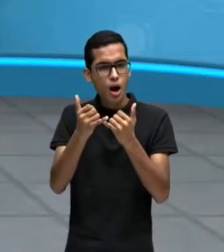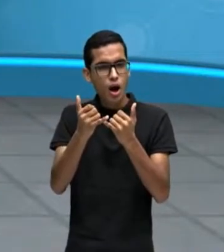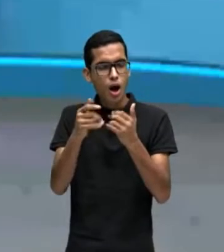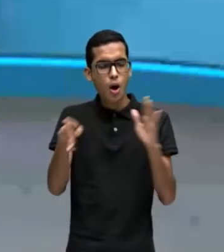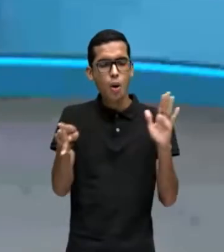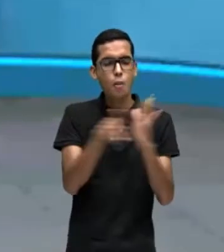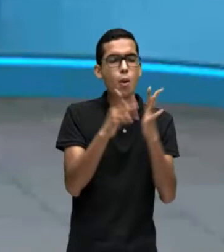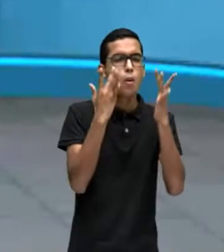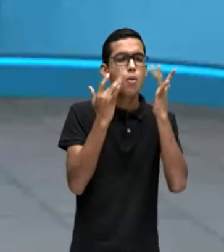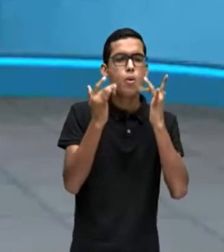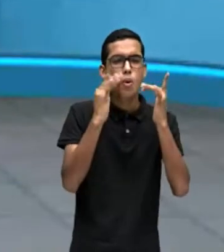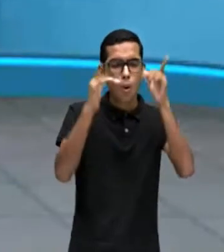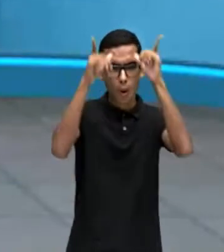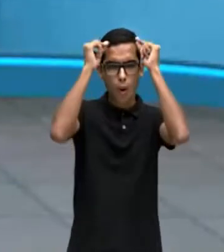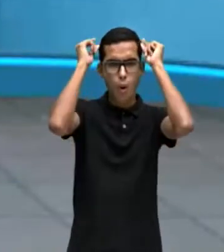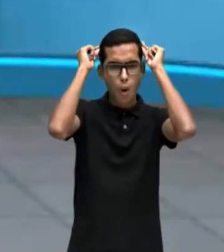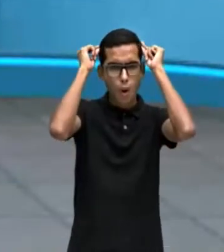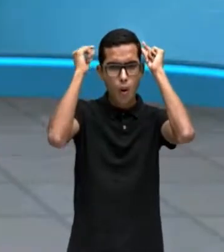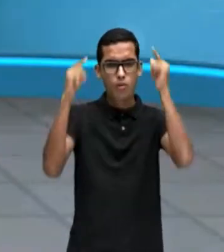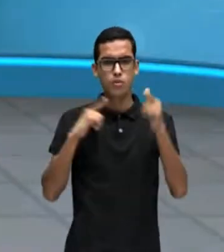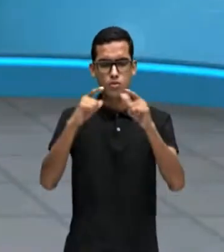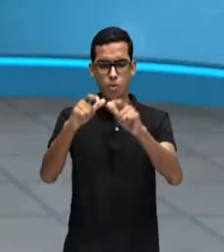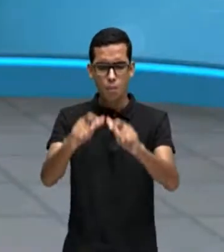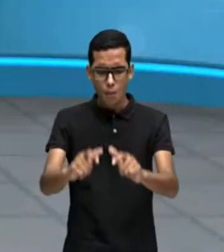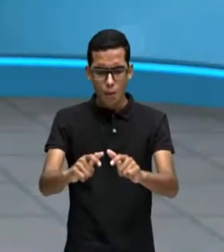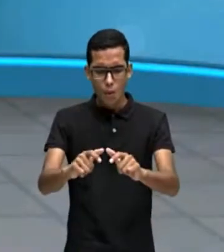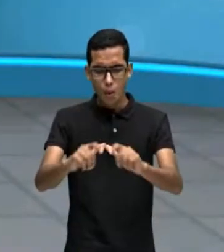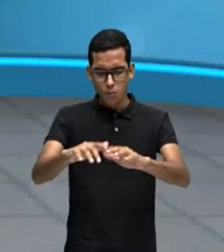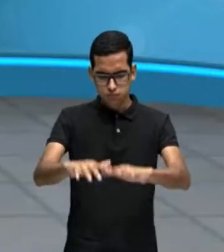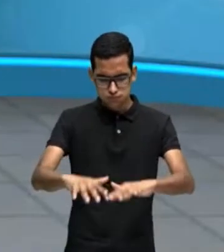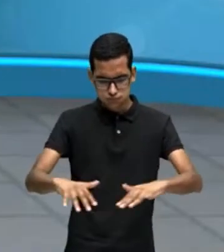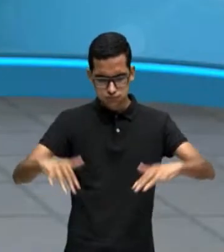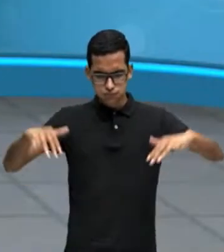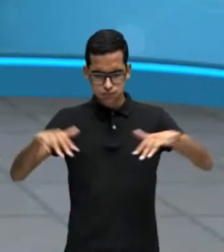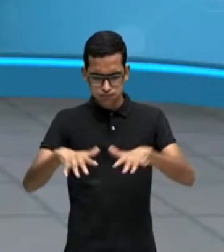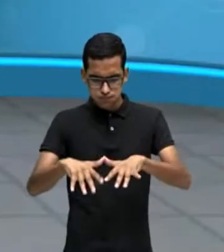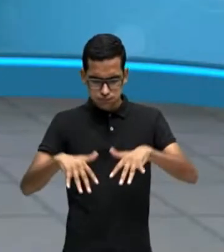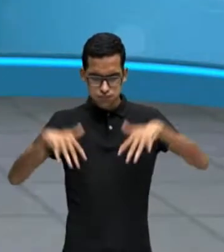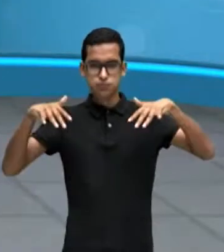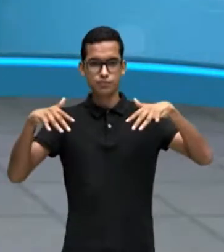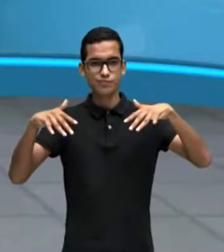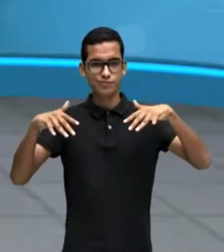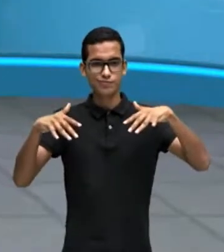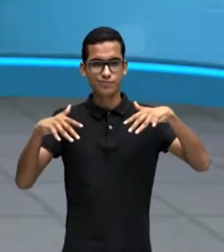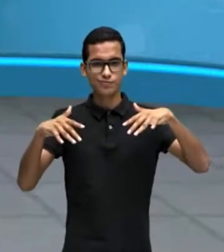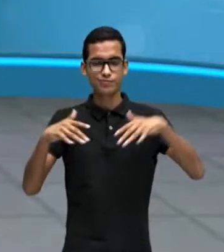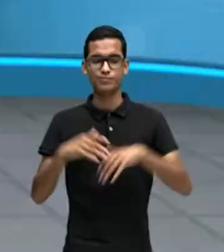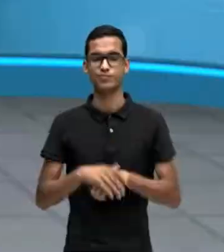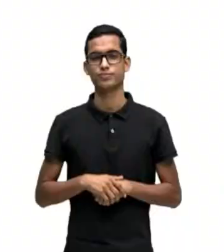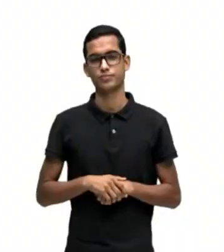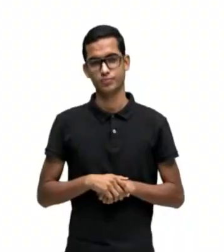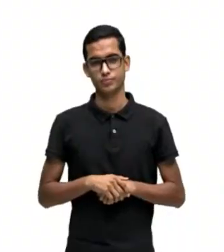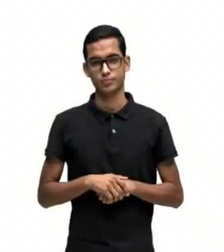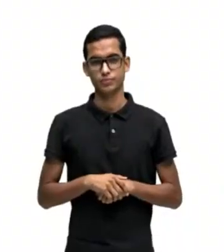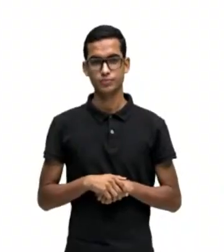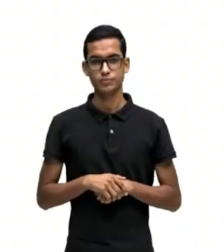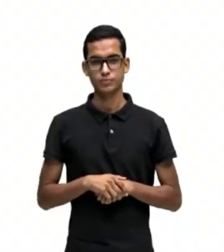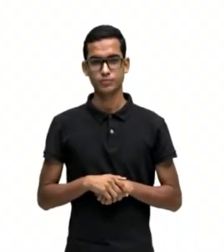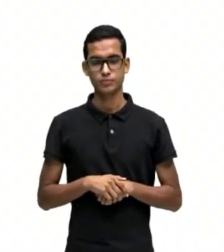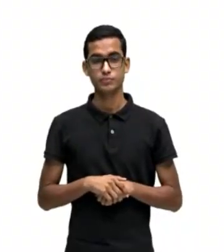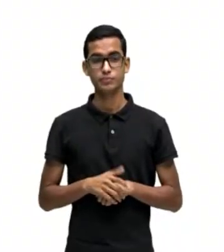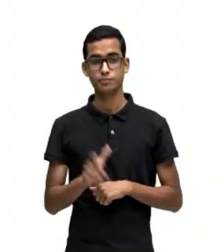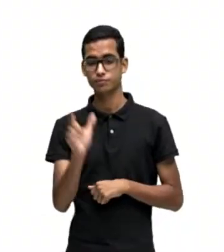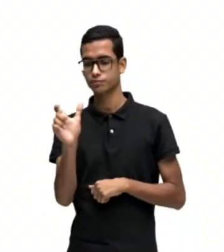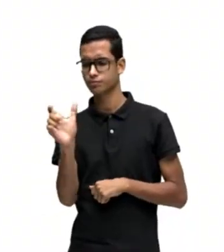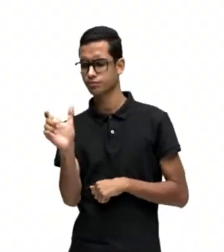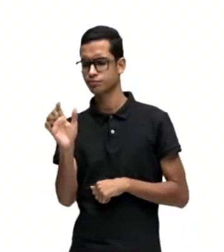acontecendo no palco ali no meio, e ao redor, né, as pessoas se posicionam para assistir. Então, o teatro é um termo de